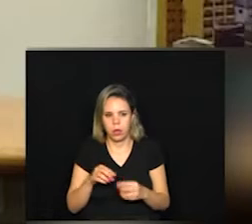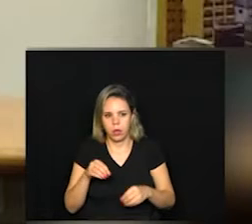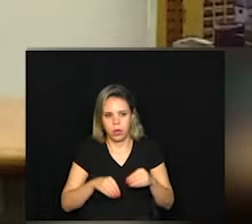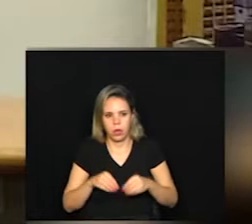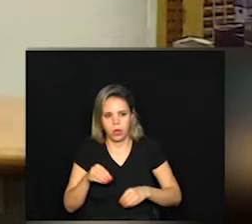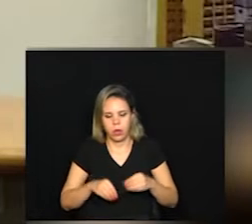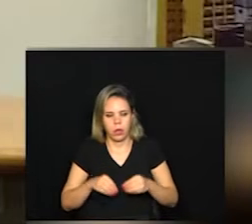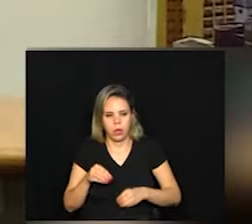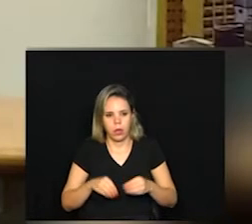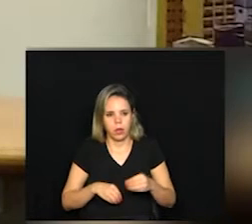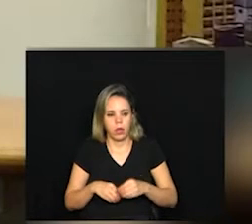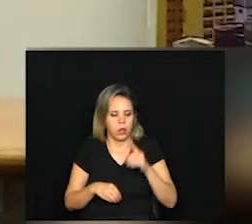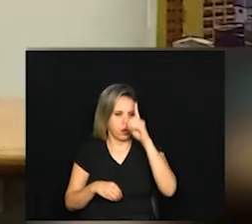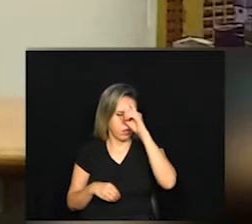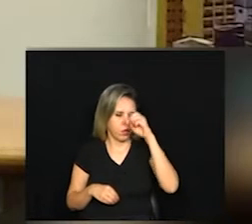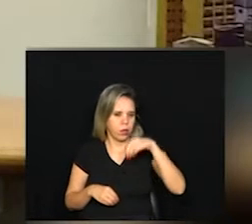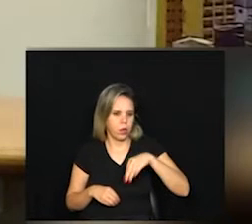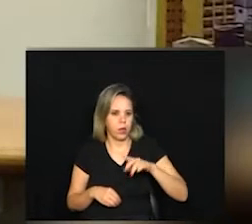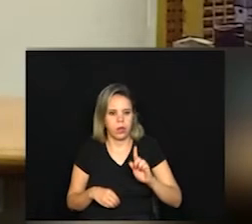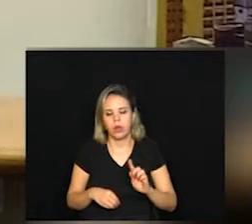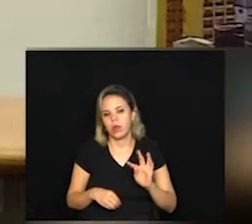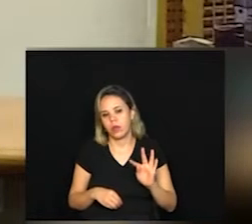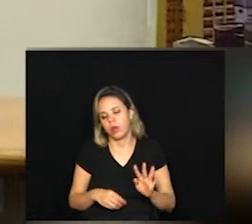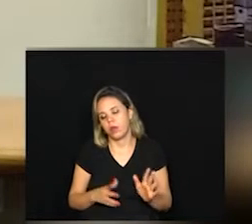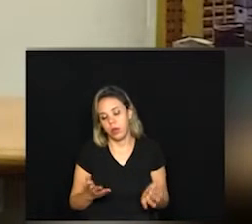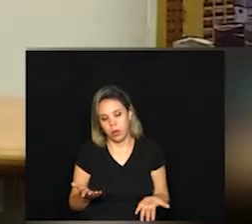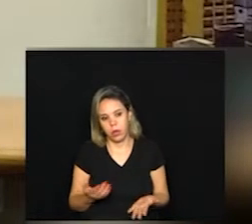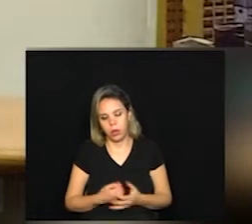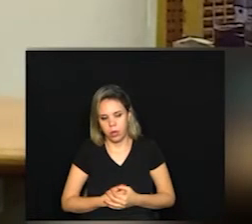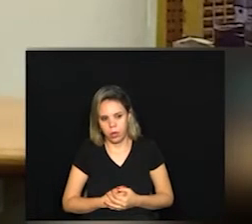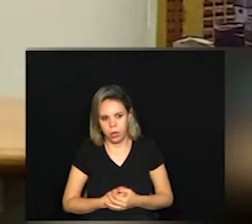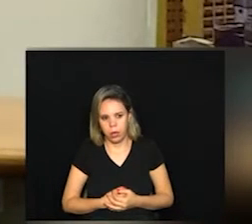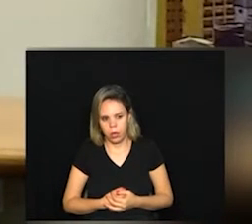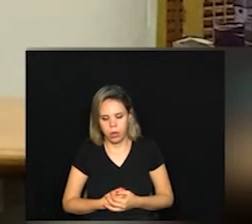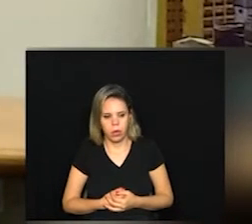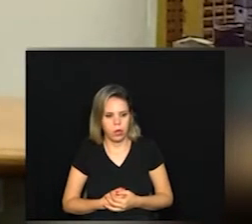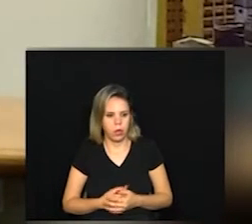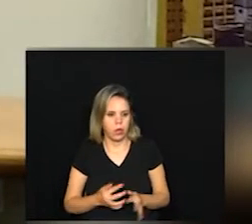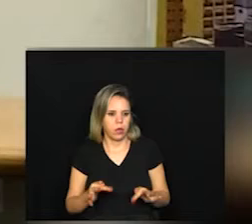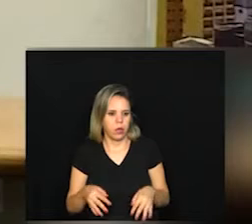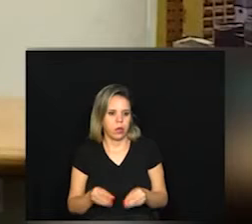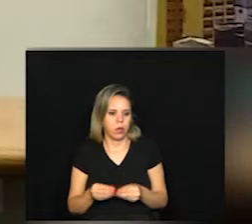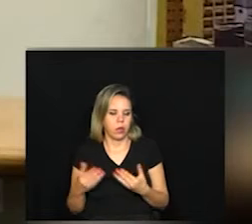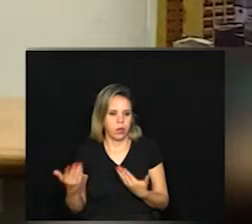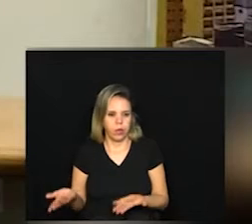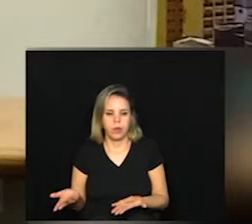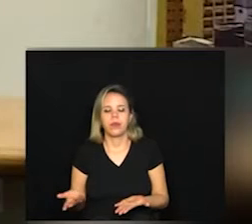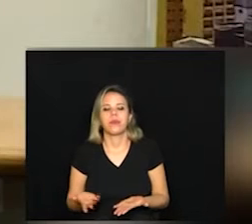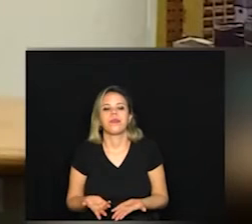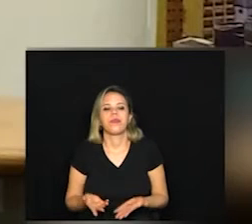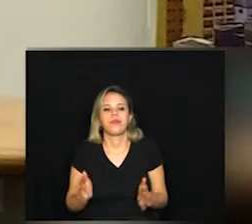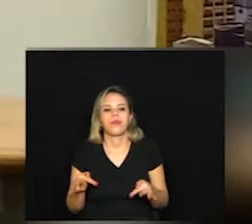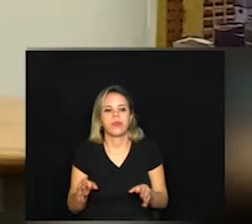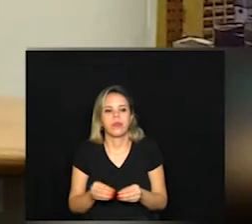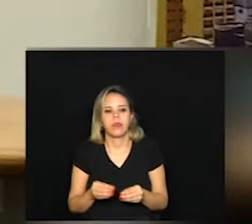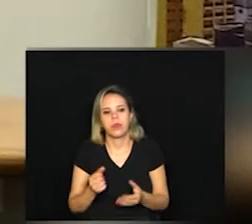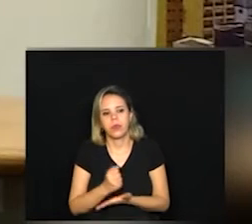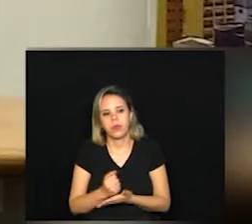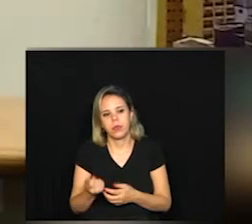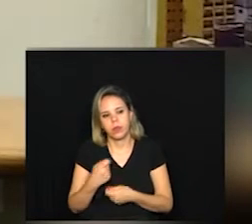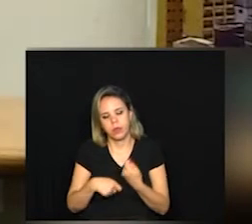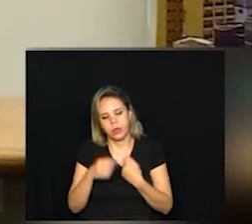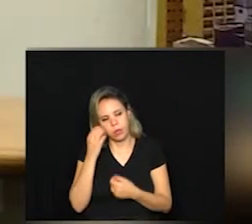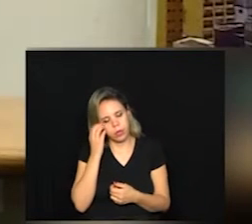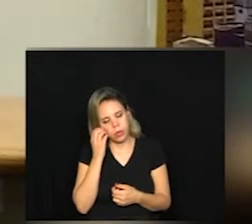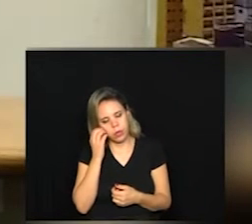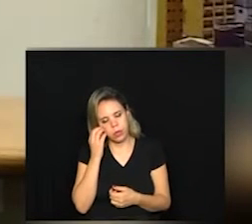instalações do Hospital Mário Gatinho, né? Então, para colocar fim a um término, a requisição